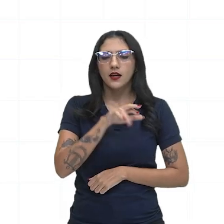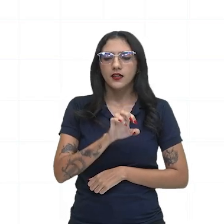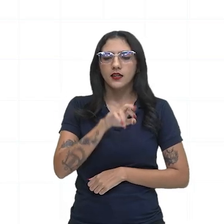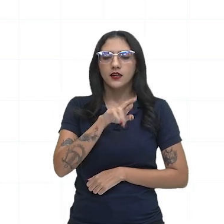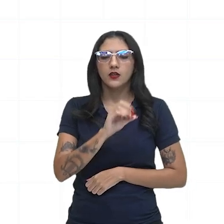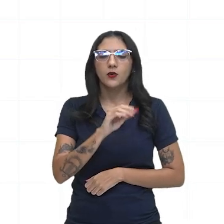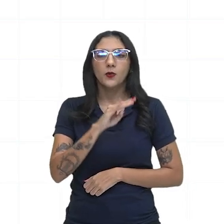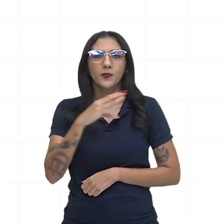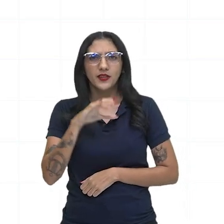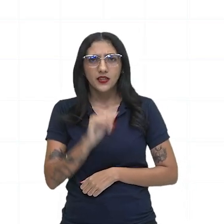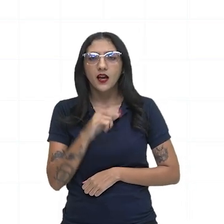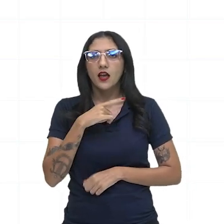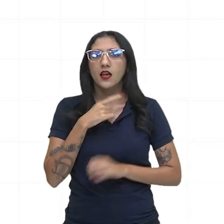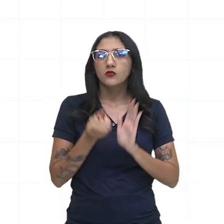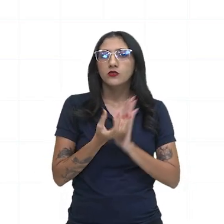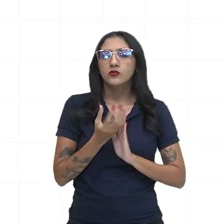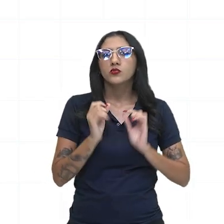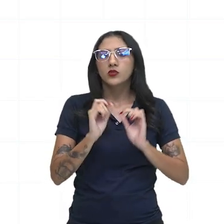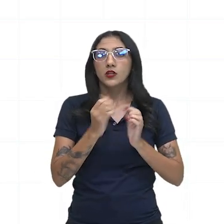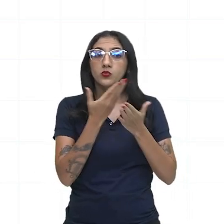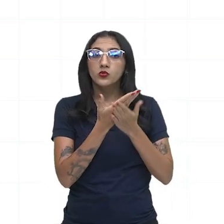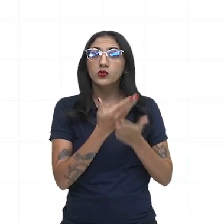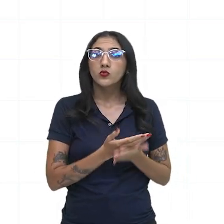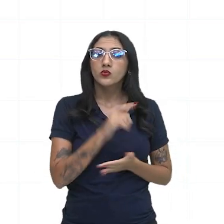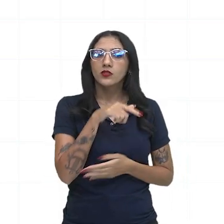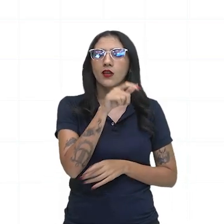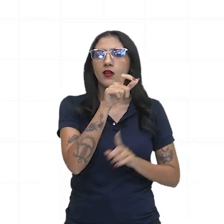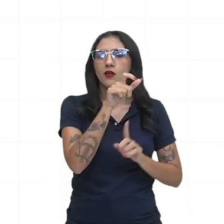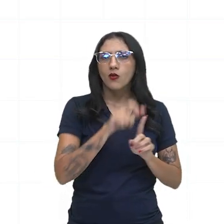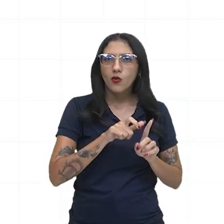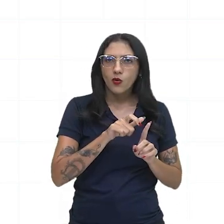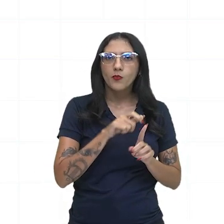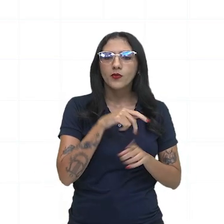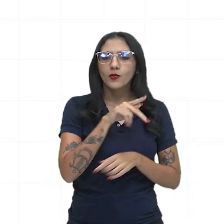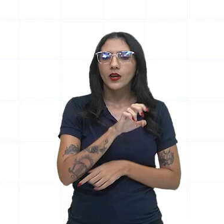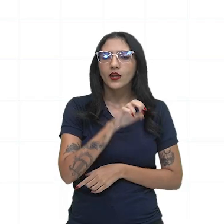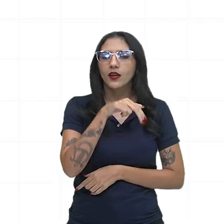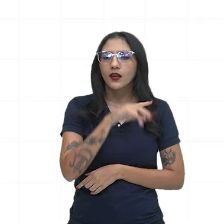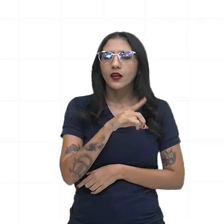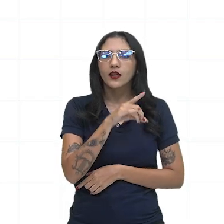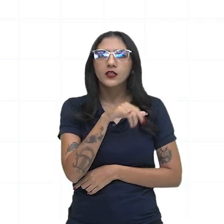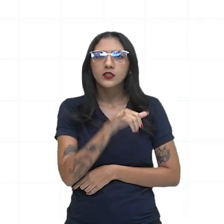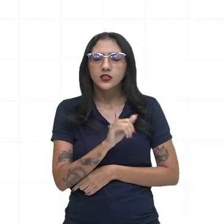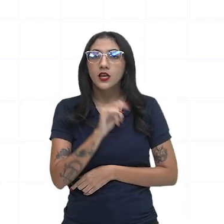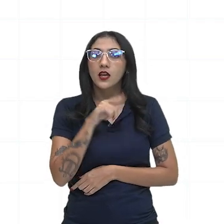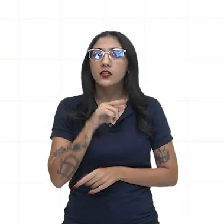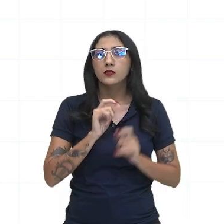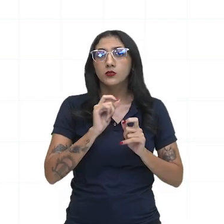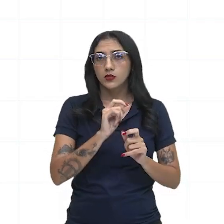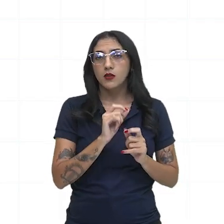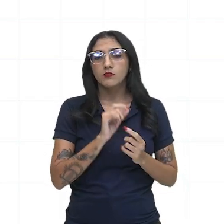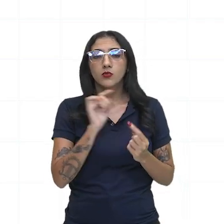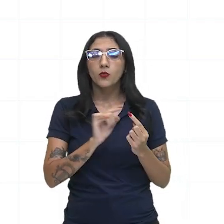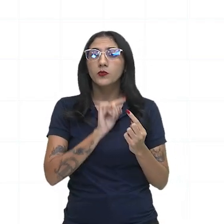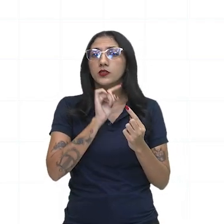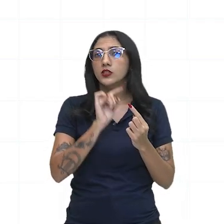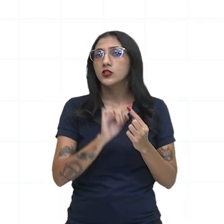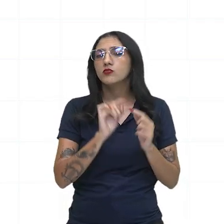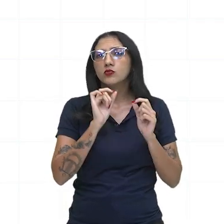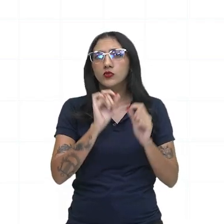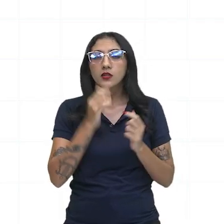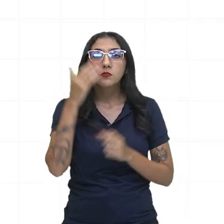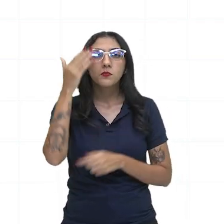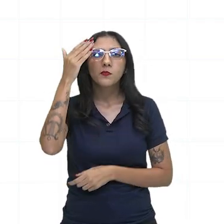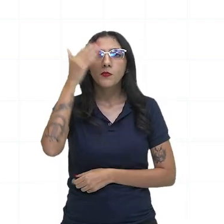benefícios. Lembrando que a ginástica aeróbica, ela se originou ali dos estudos do Kenneth Cooper, né, que ele